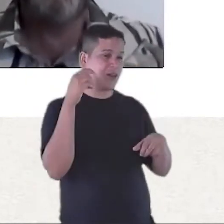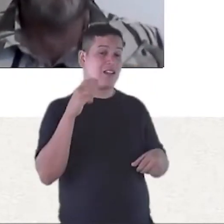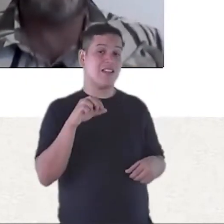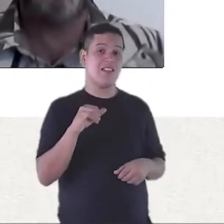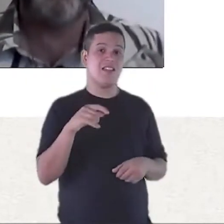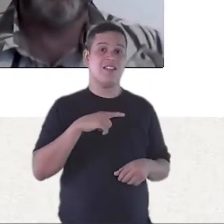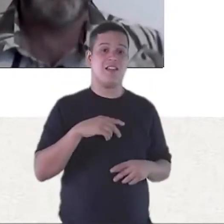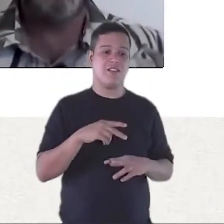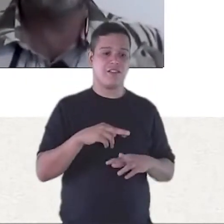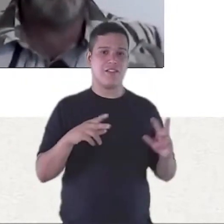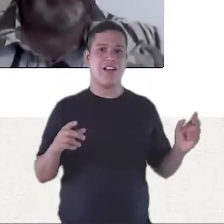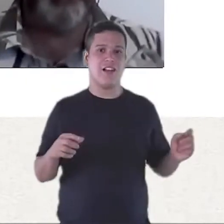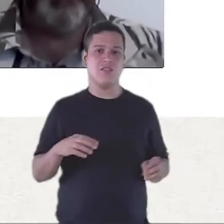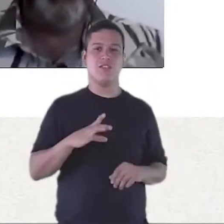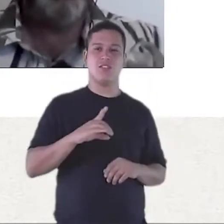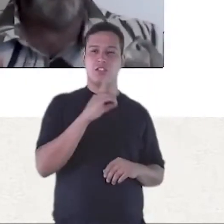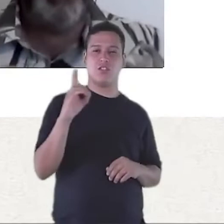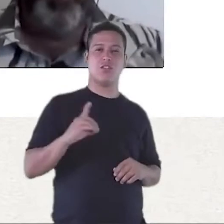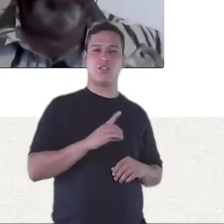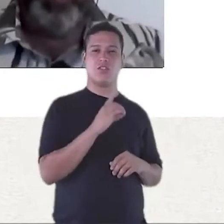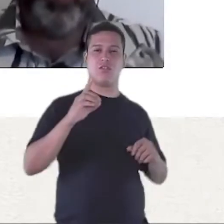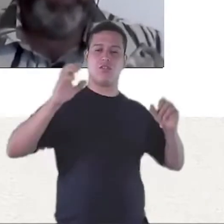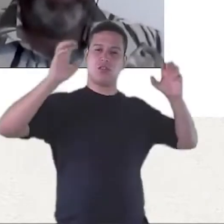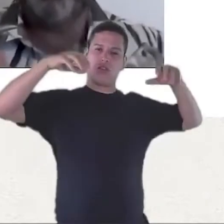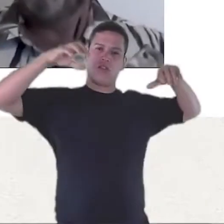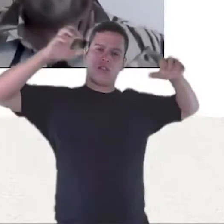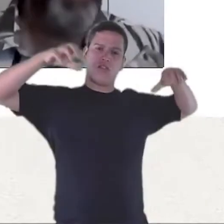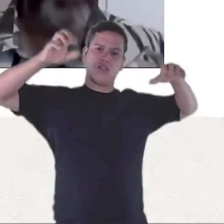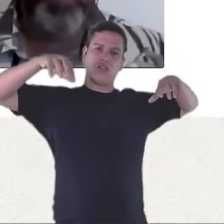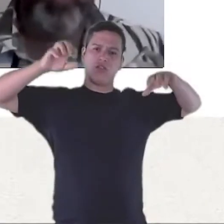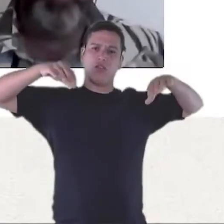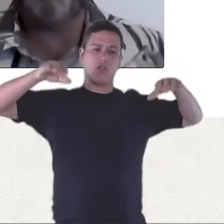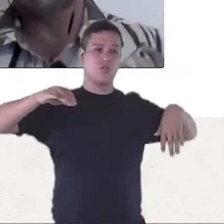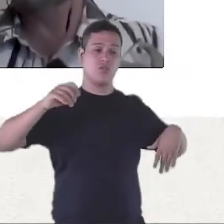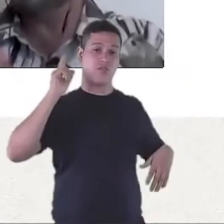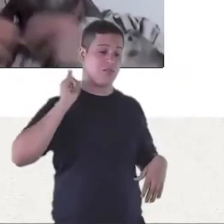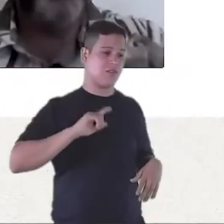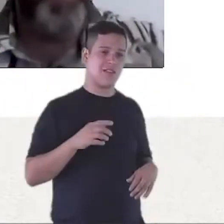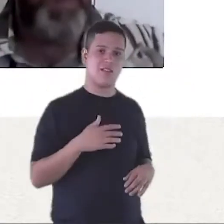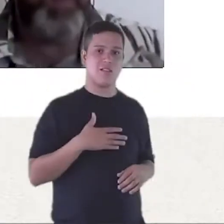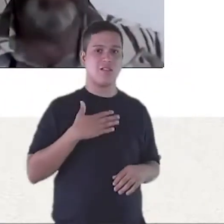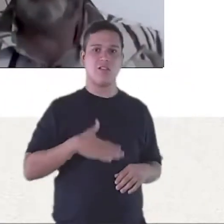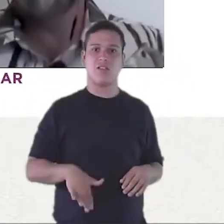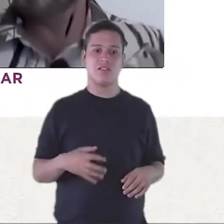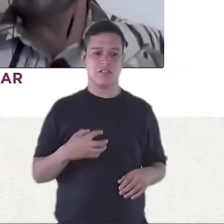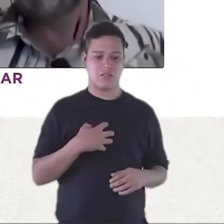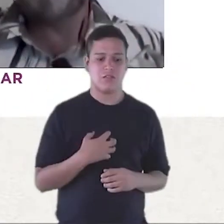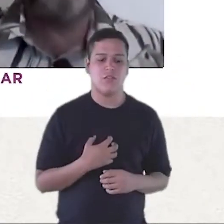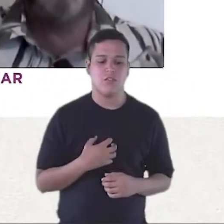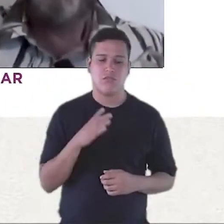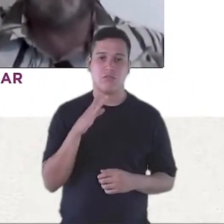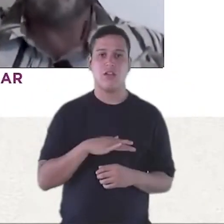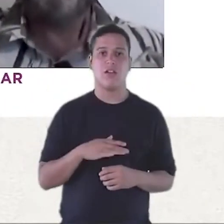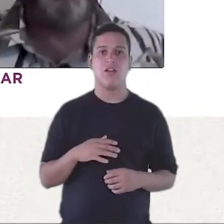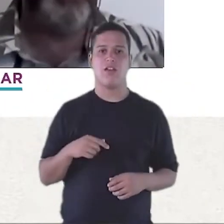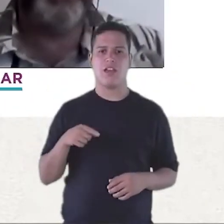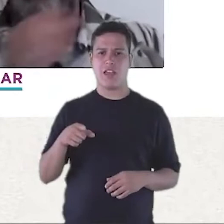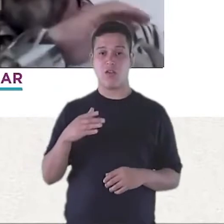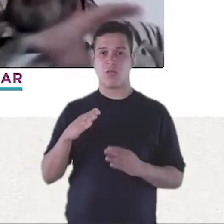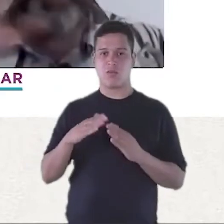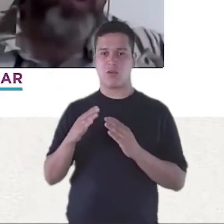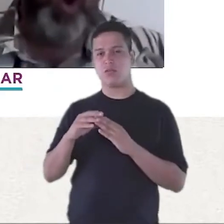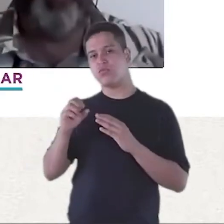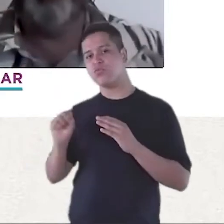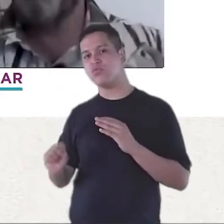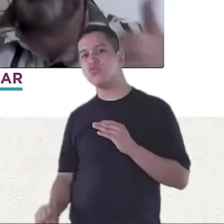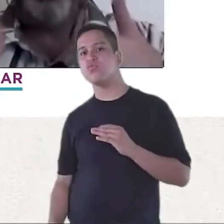fica deprimido, mesmo. Eu sou gaúcho, eu aguento a chuva, eu aguento o inverno, pode passar, assim, ó, 30